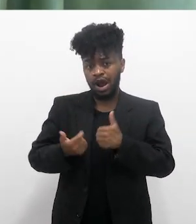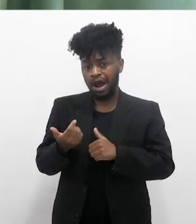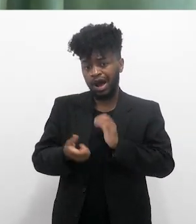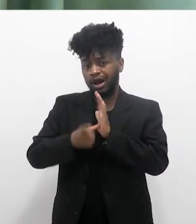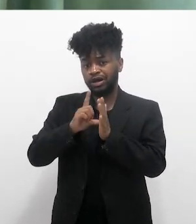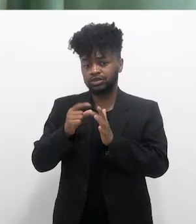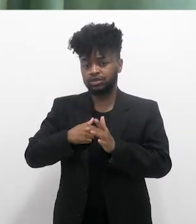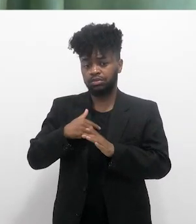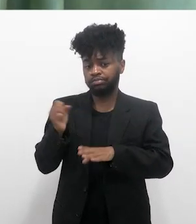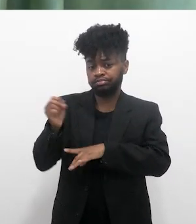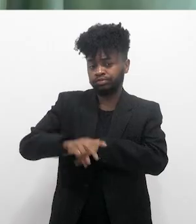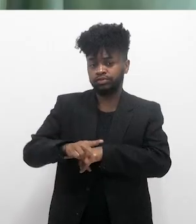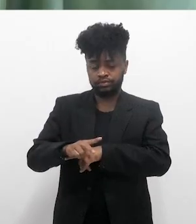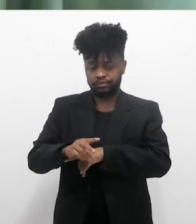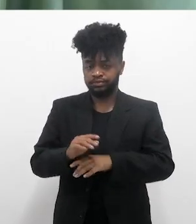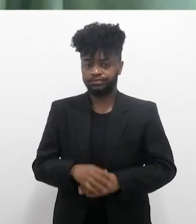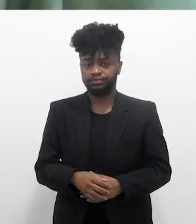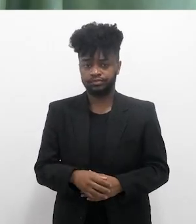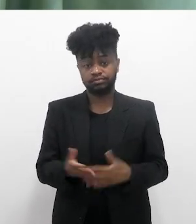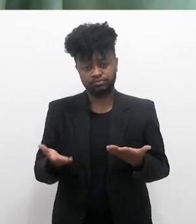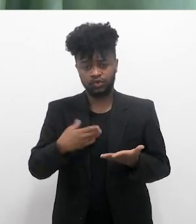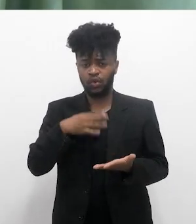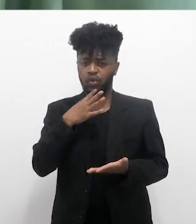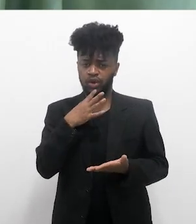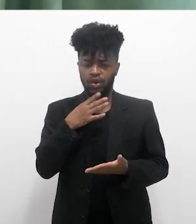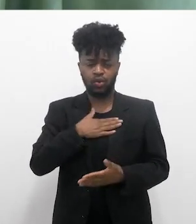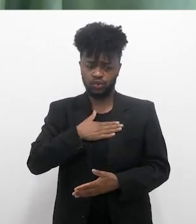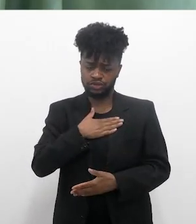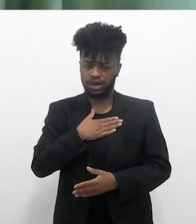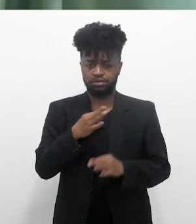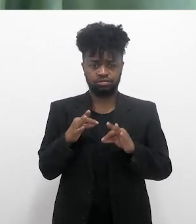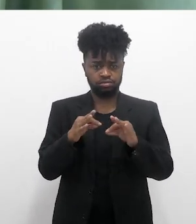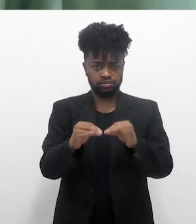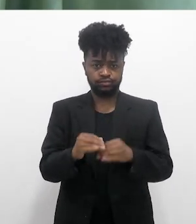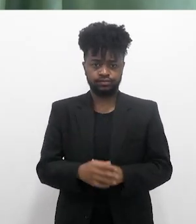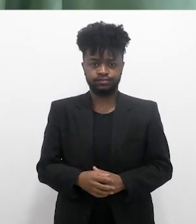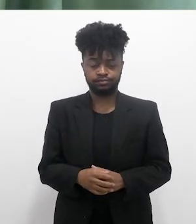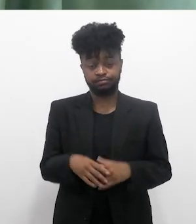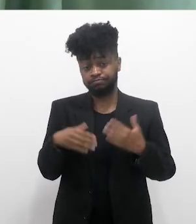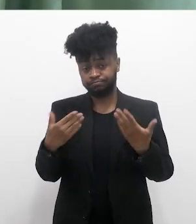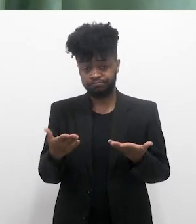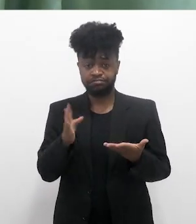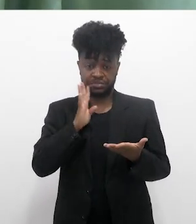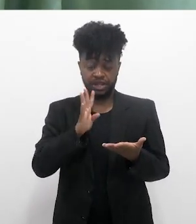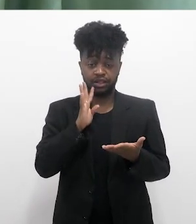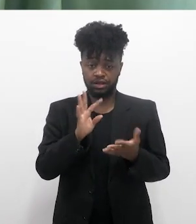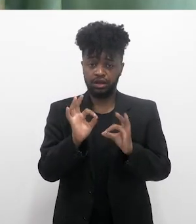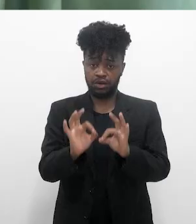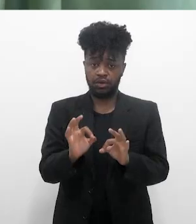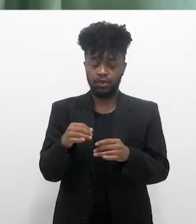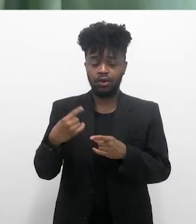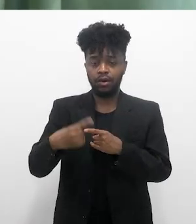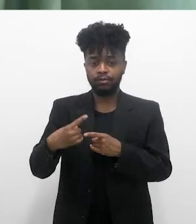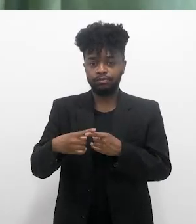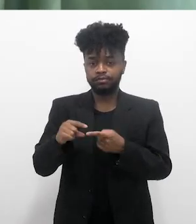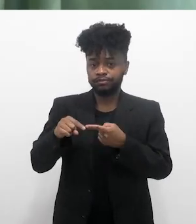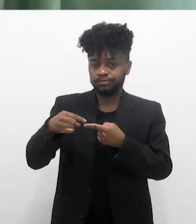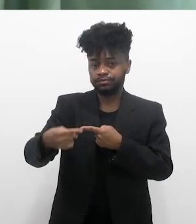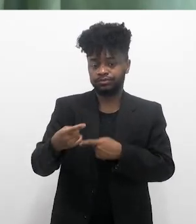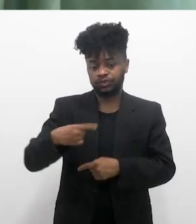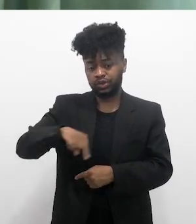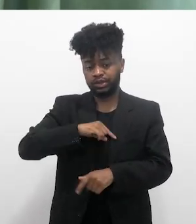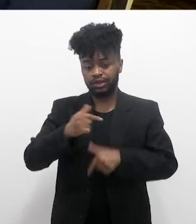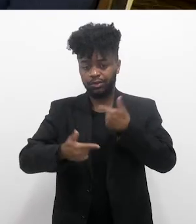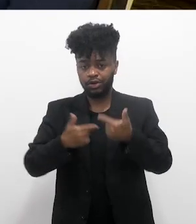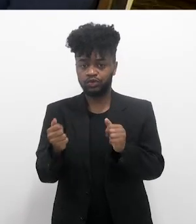É verdade. Então, conhecia eles, era fã deles e tal. E foi bacana, né? Depois, trabalhamos juntos durante